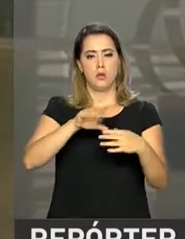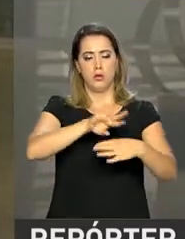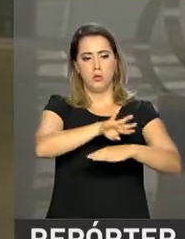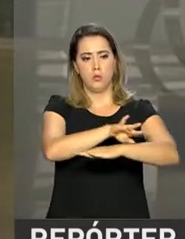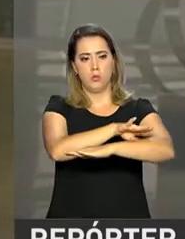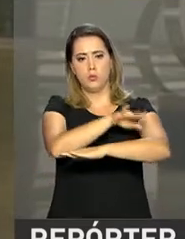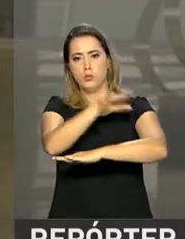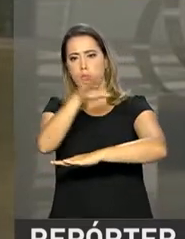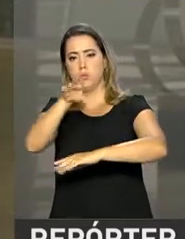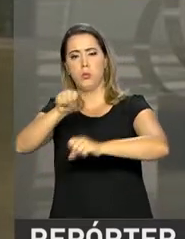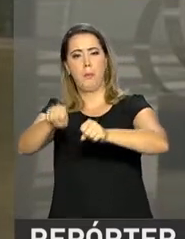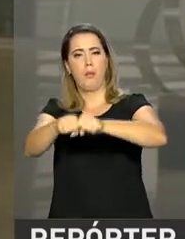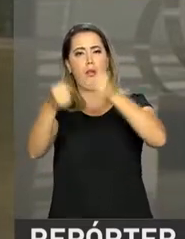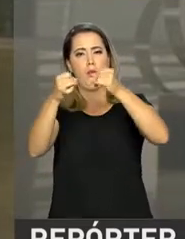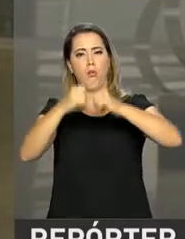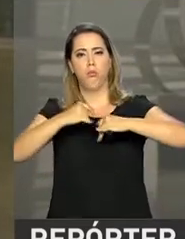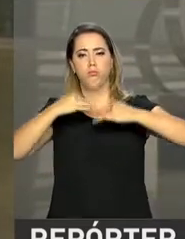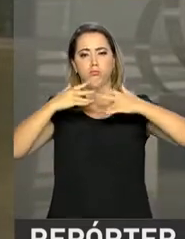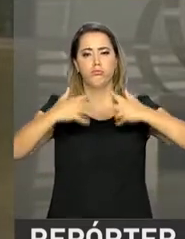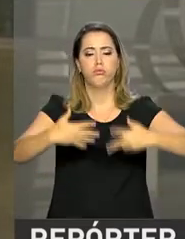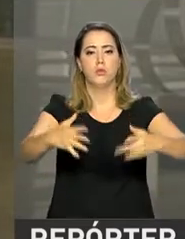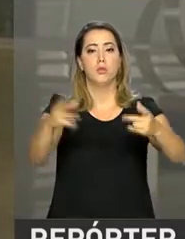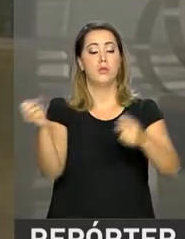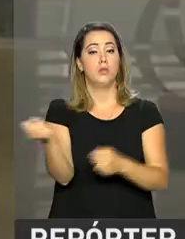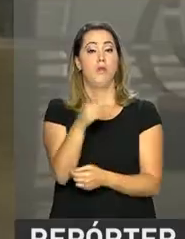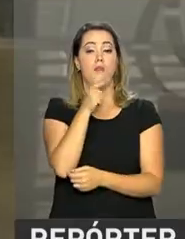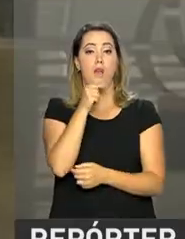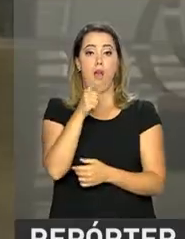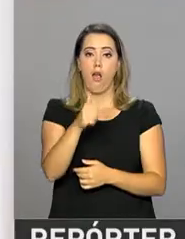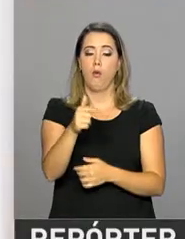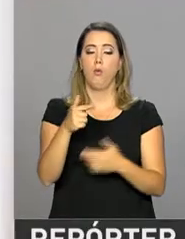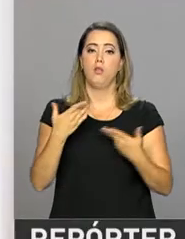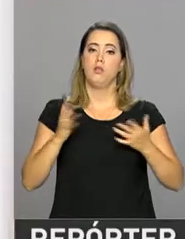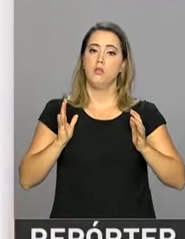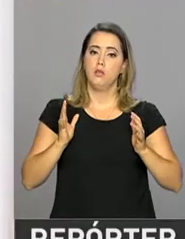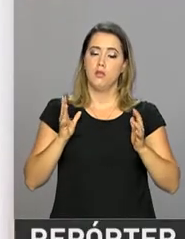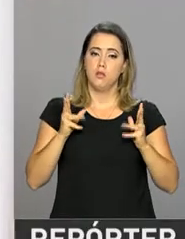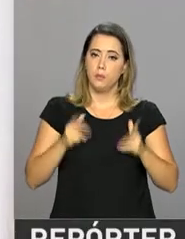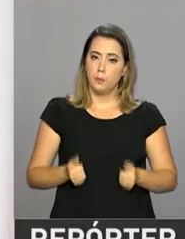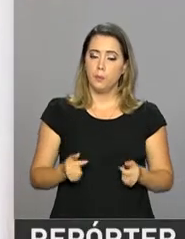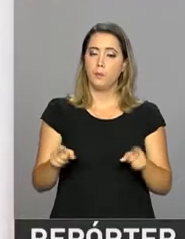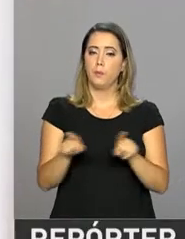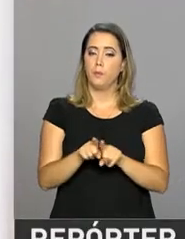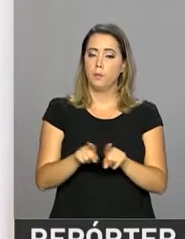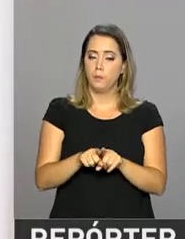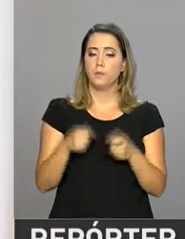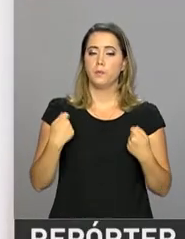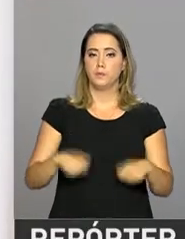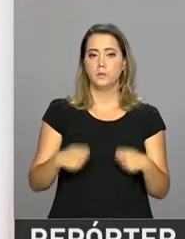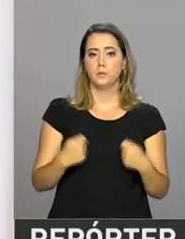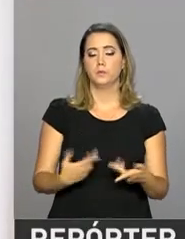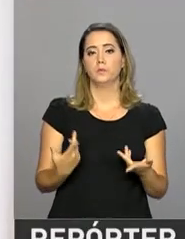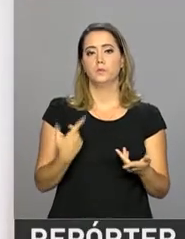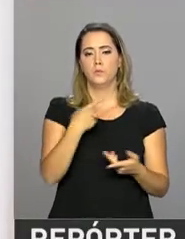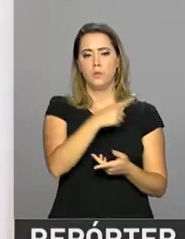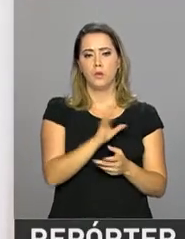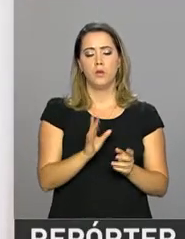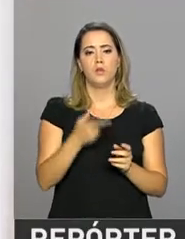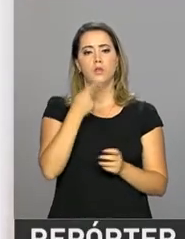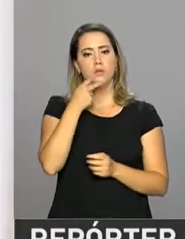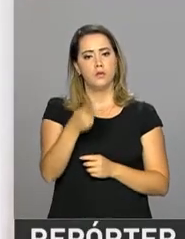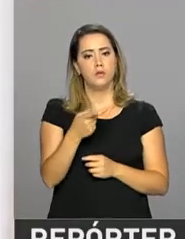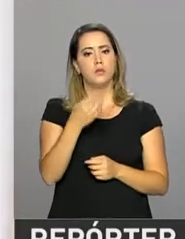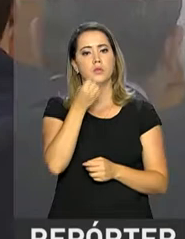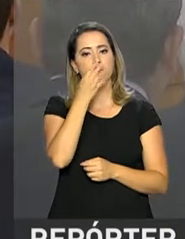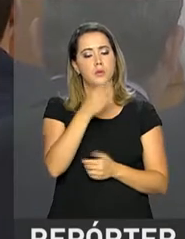perimetral ea construção de novas redes de água e esgoto em pronunciamento o presidente michel temer comemorou a assinatura